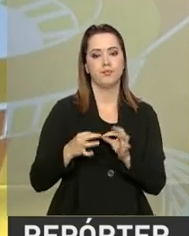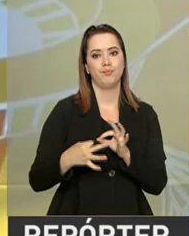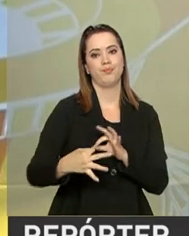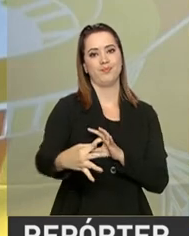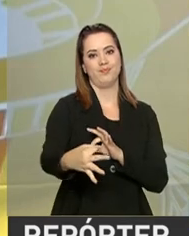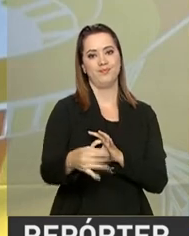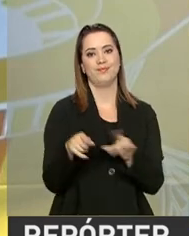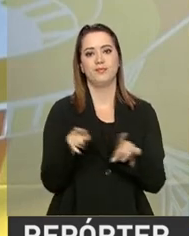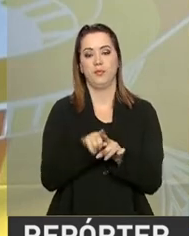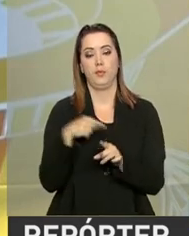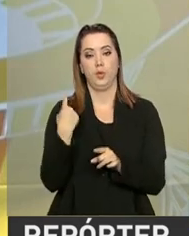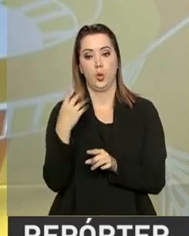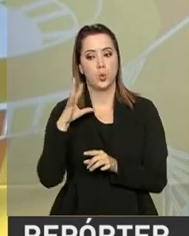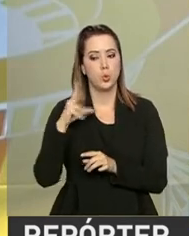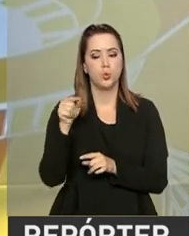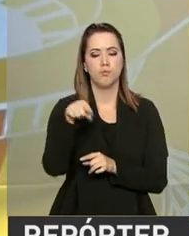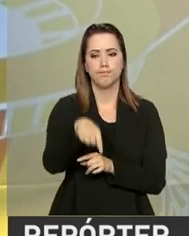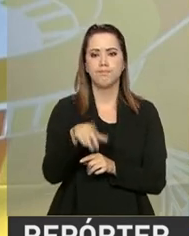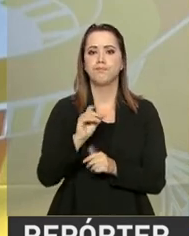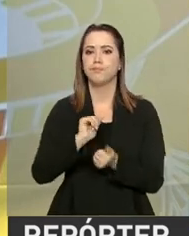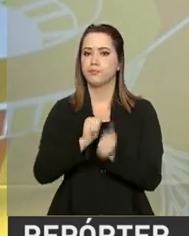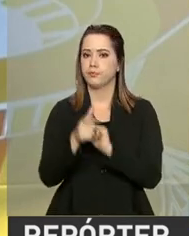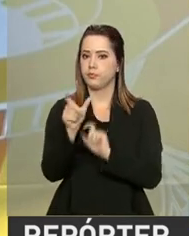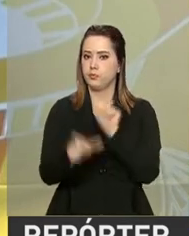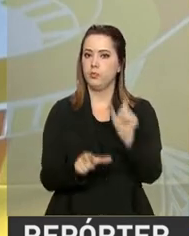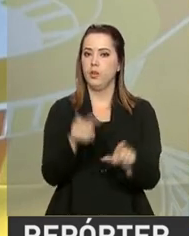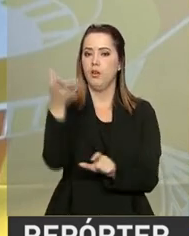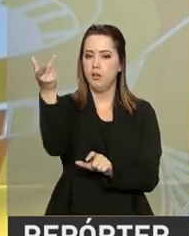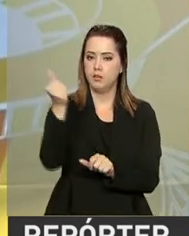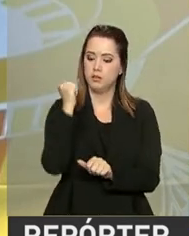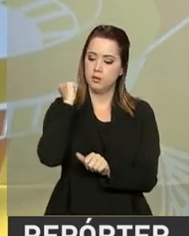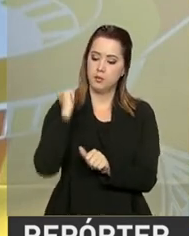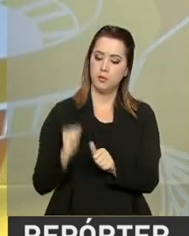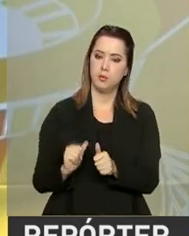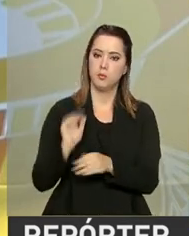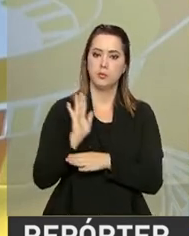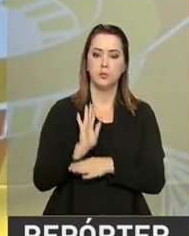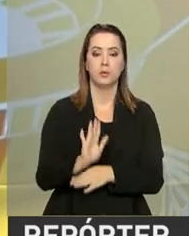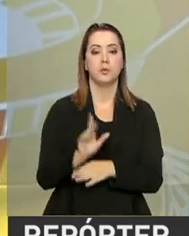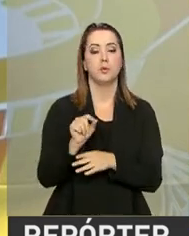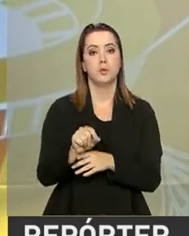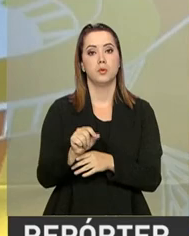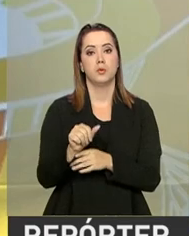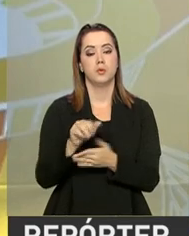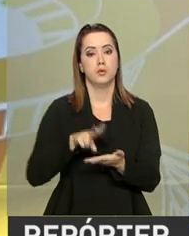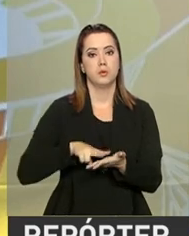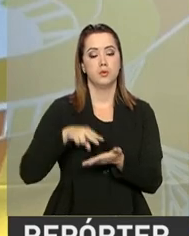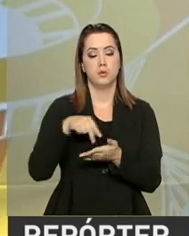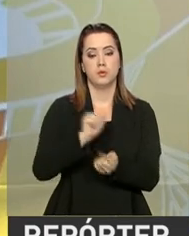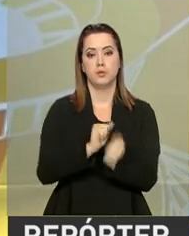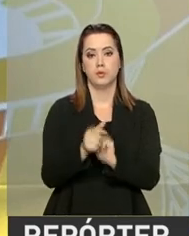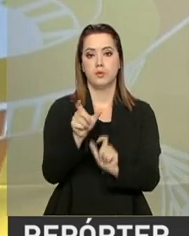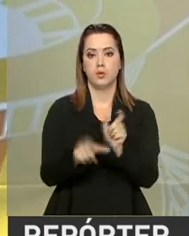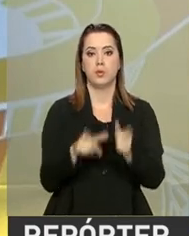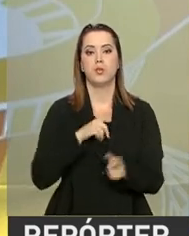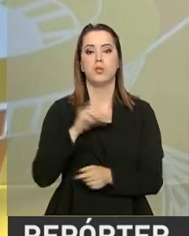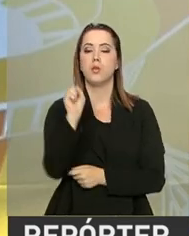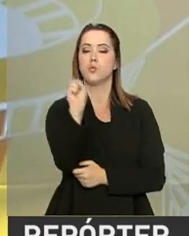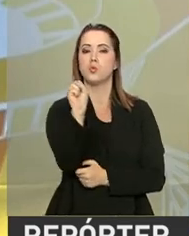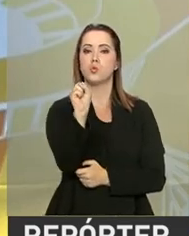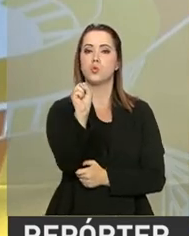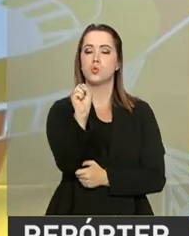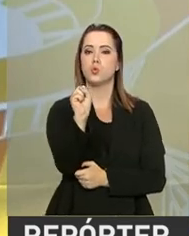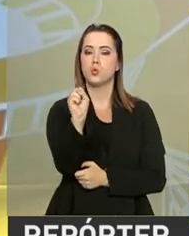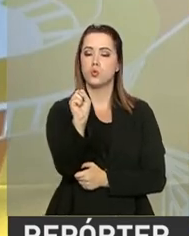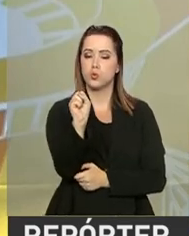que todos esses atletas recebem o auxílio do Bolsa Atleta do governo federal. Então, até agora, o Brasil tem 8